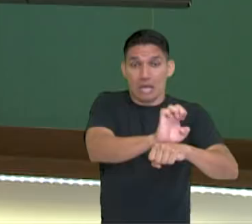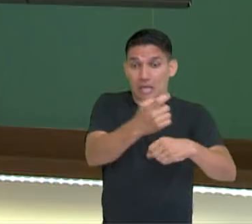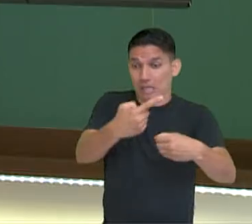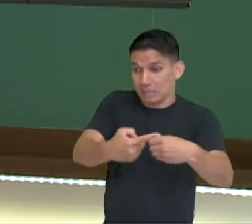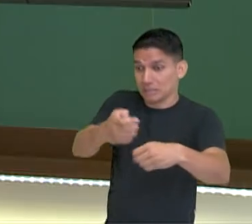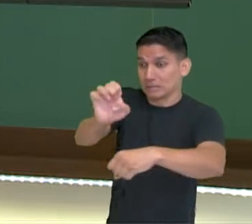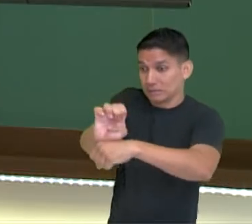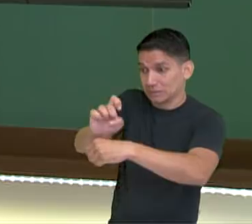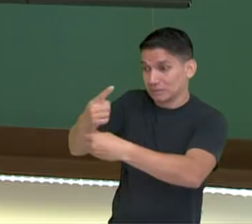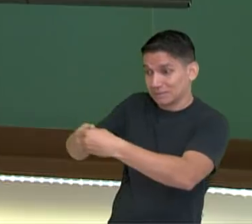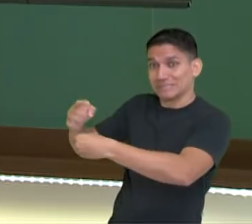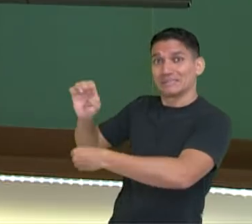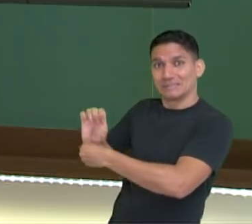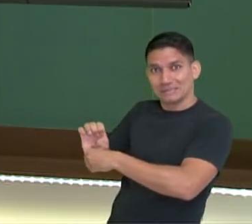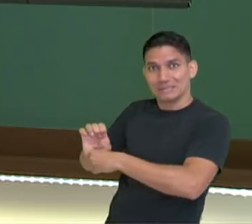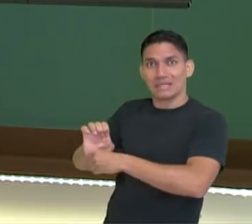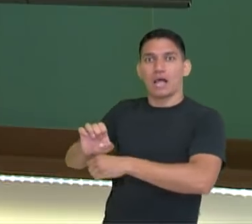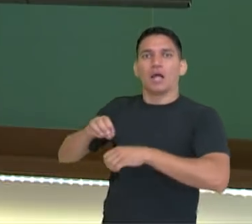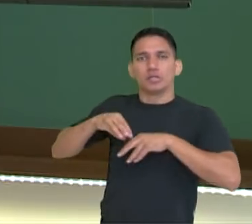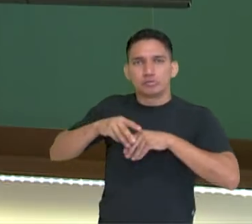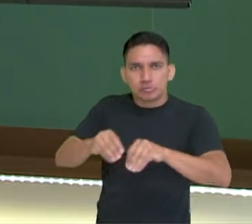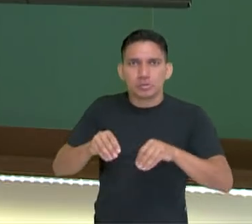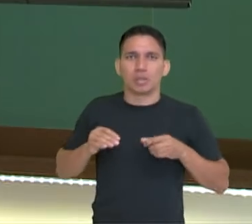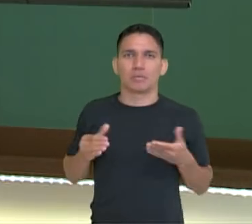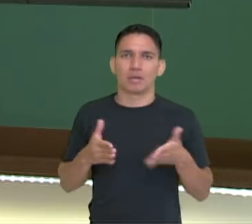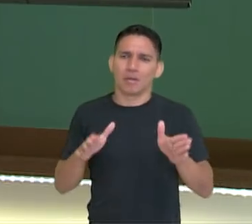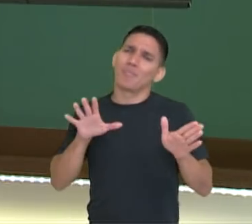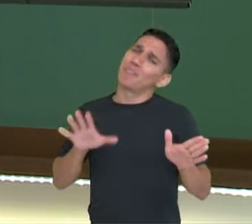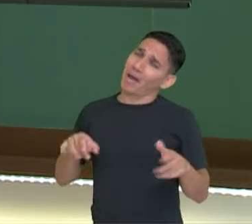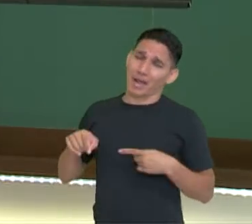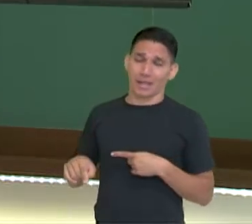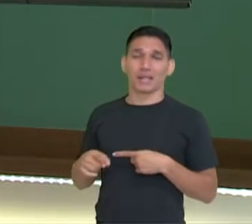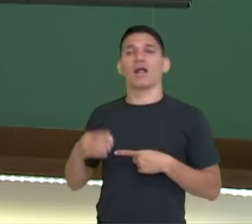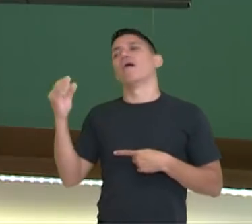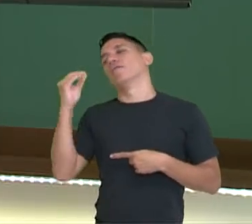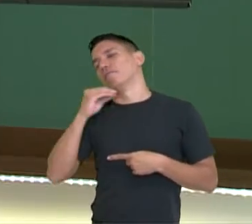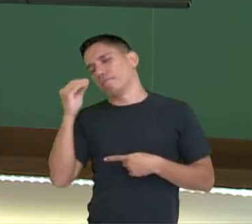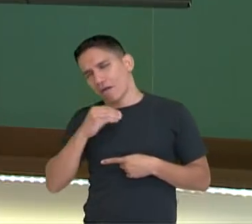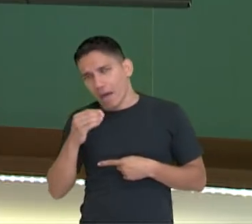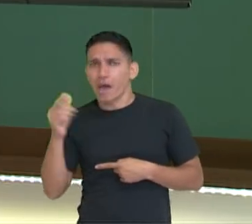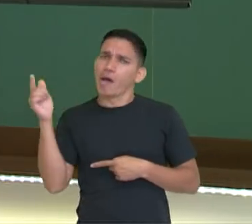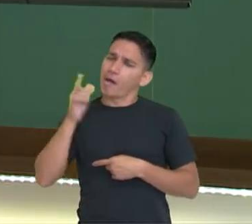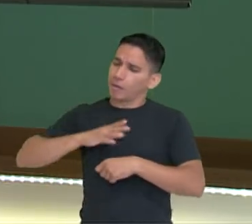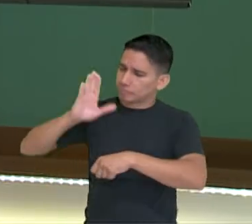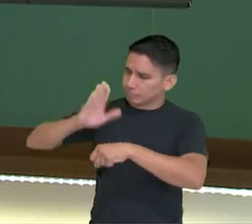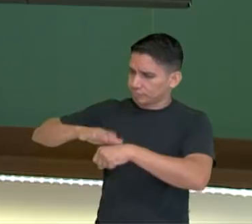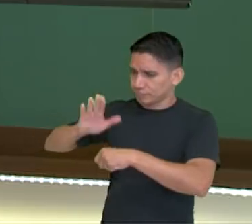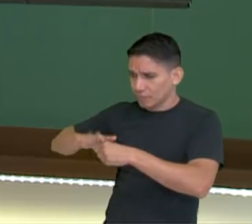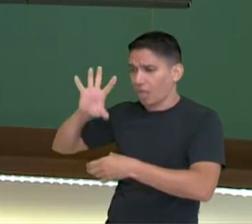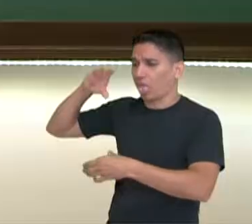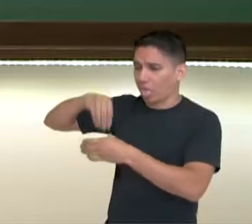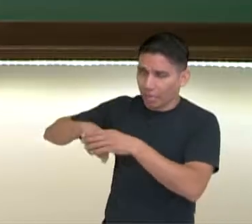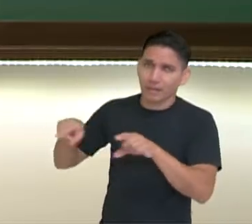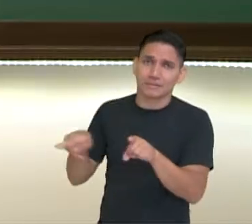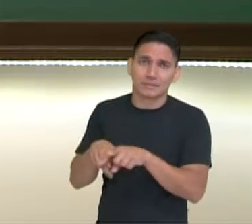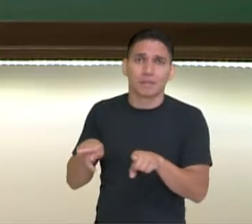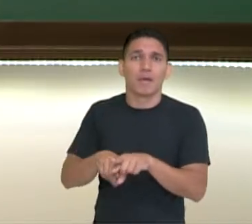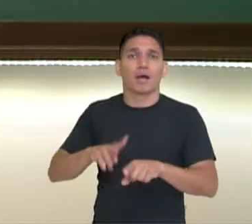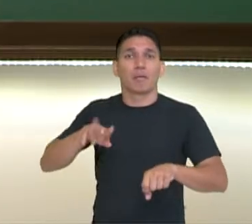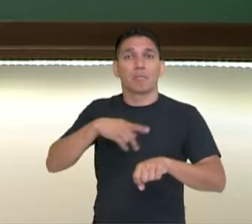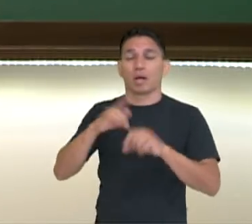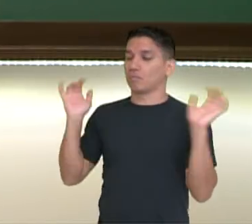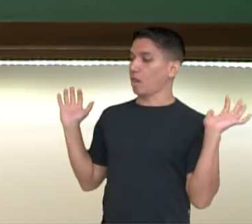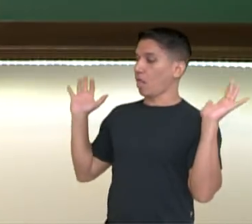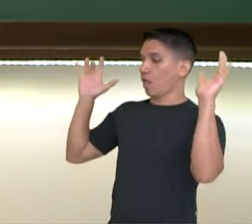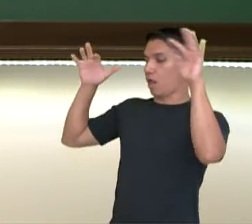Mesopotâmia. Esse império, porém, também não durou muito tempo. Enfraquecido por rebeliões internas e invasões de estrangeiros,